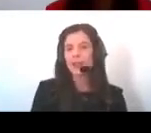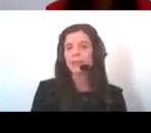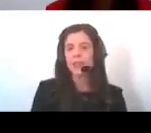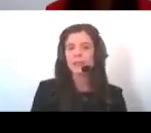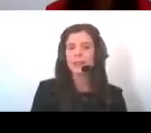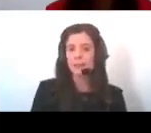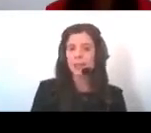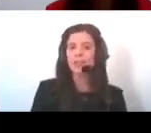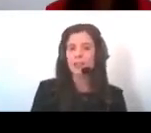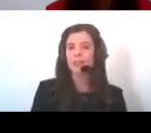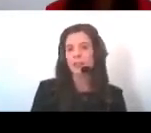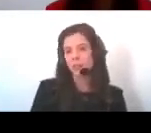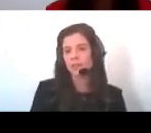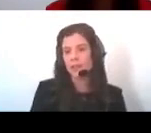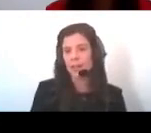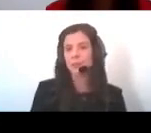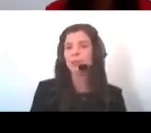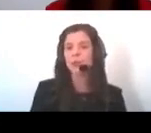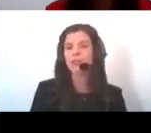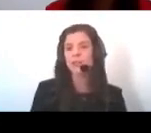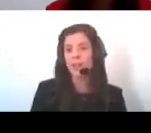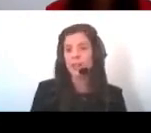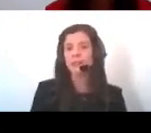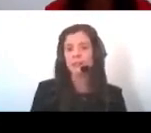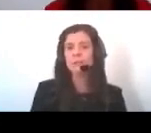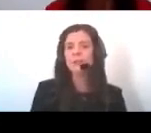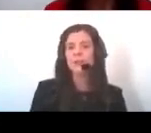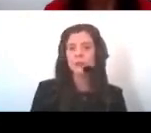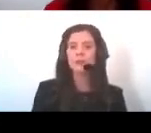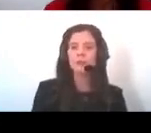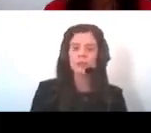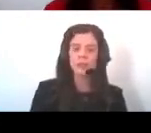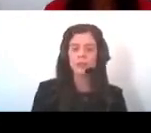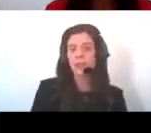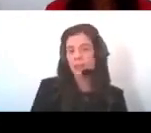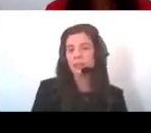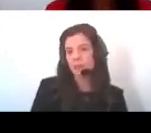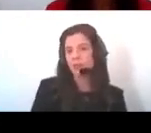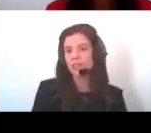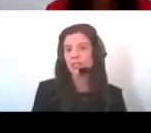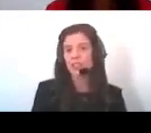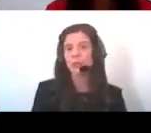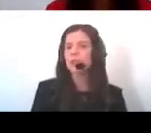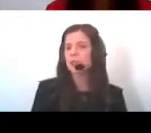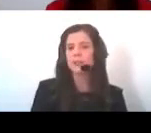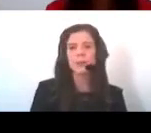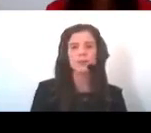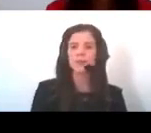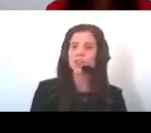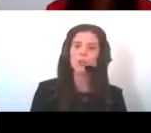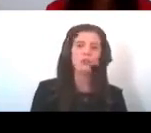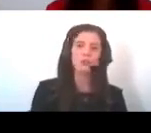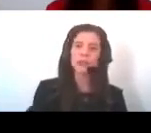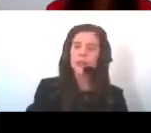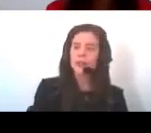buscar assistência médica na nossa cidade, porque nós somos referência aqui na nossa região. Então, nós temos pessoas